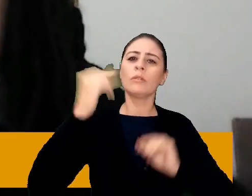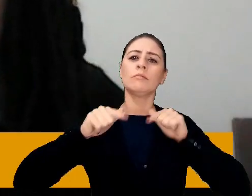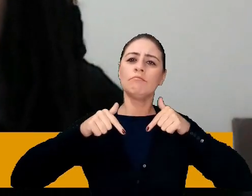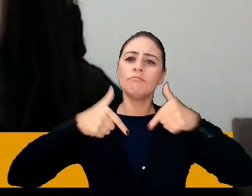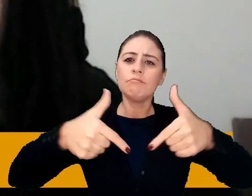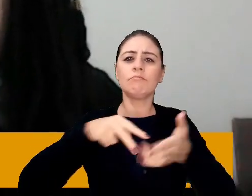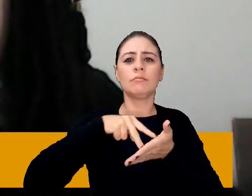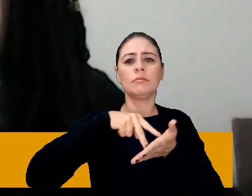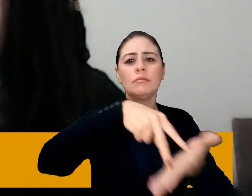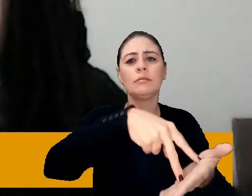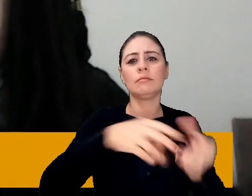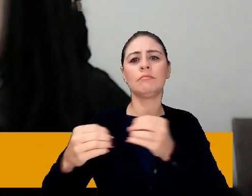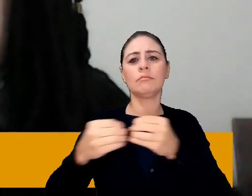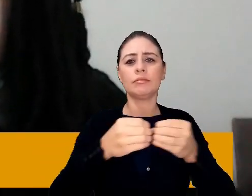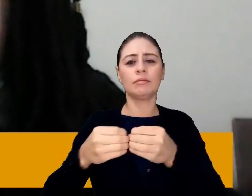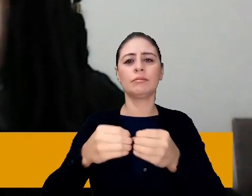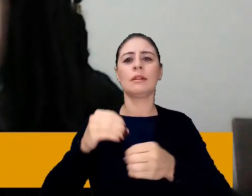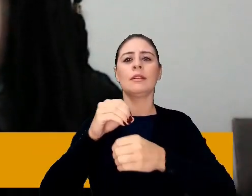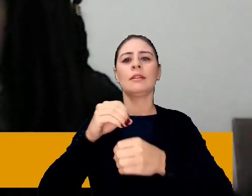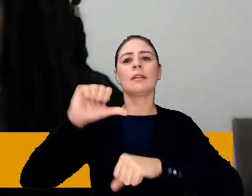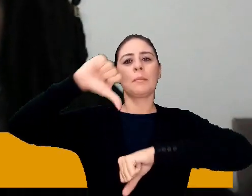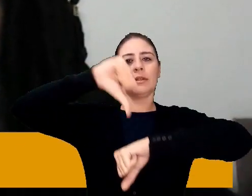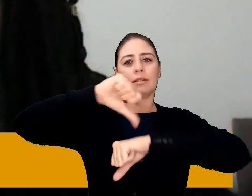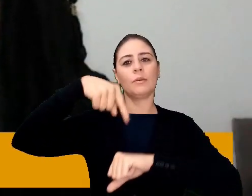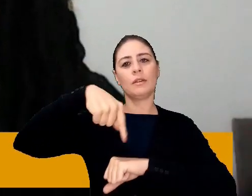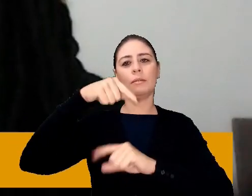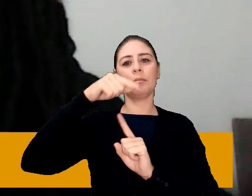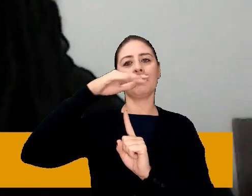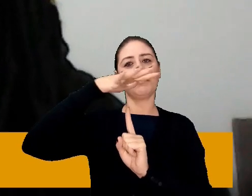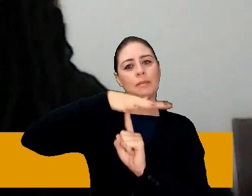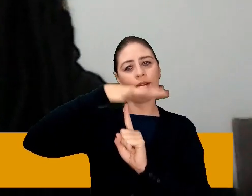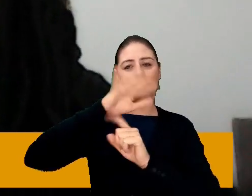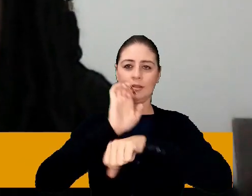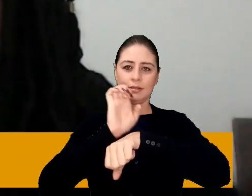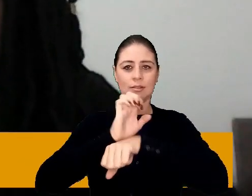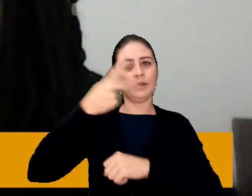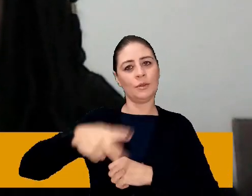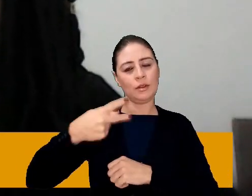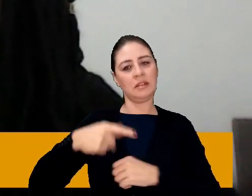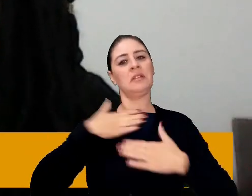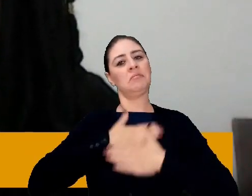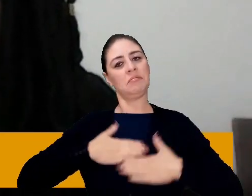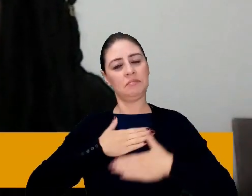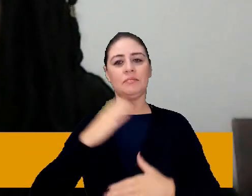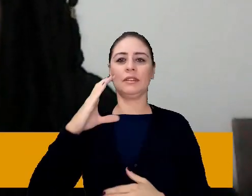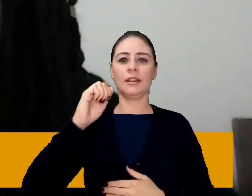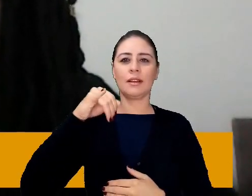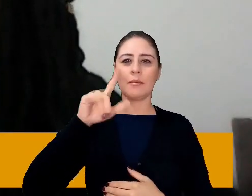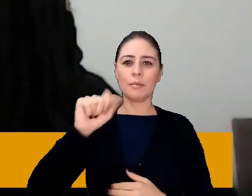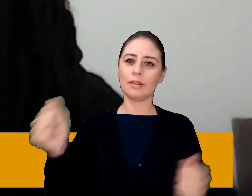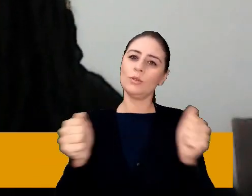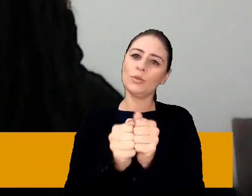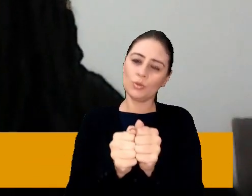nesse território próximo à nossa capital do estado aqui do Paraná. Então, é uma satisfação termos hoje a Camila